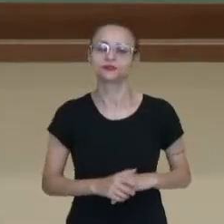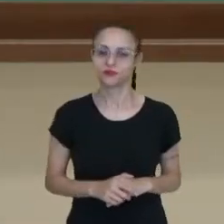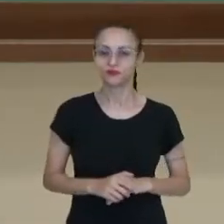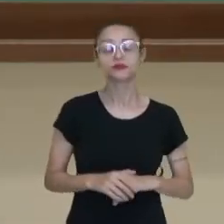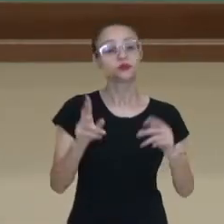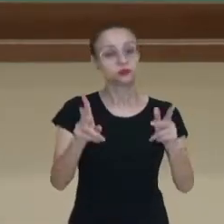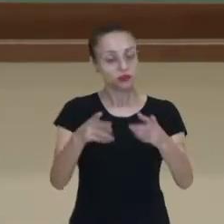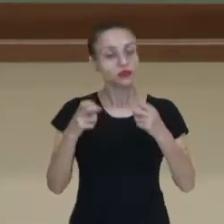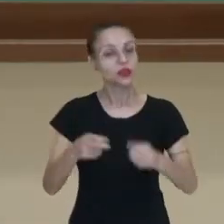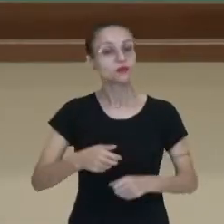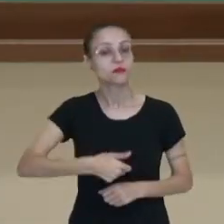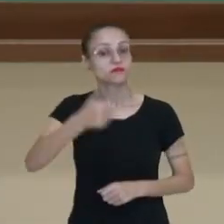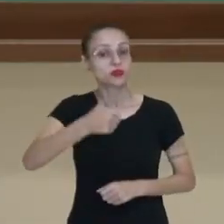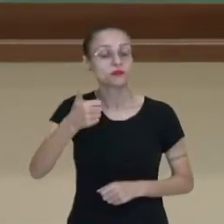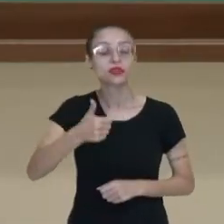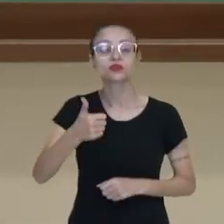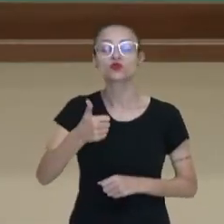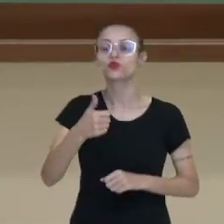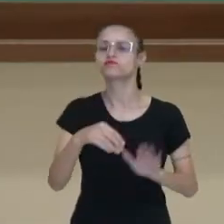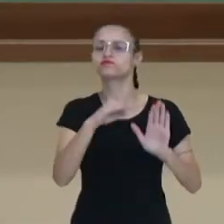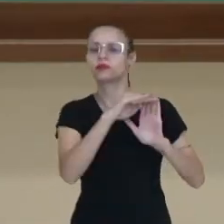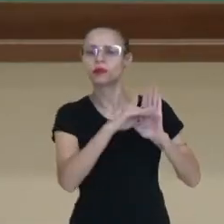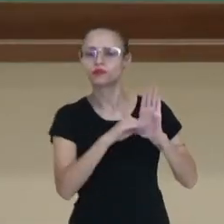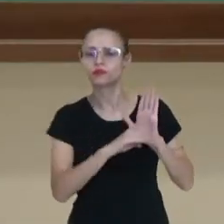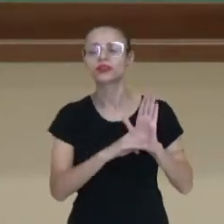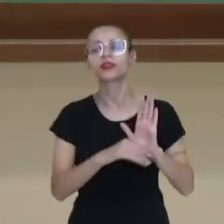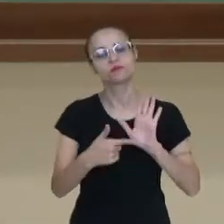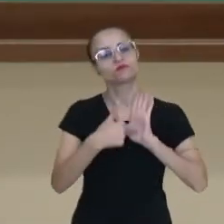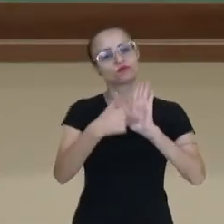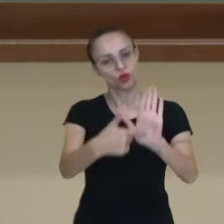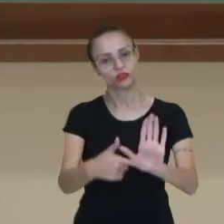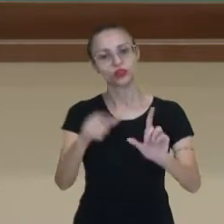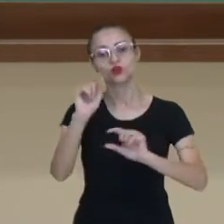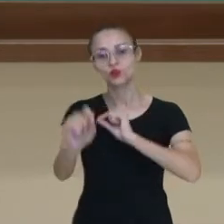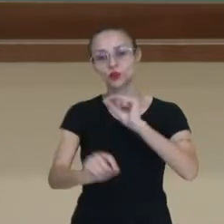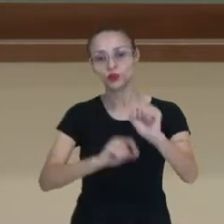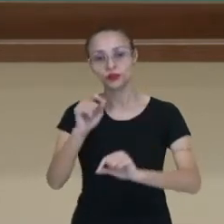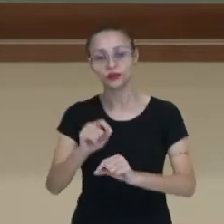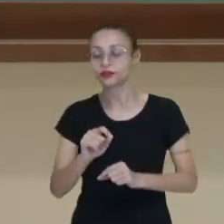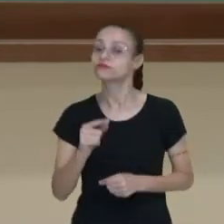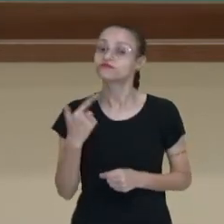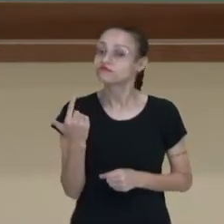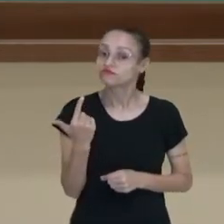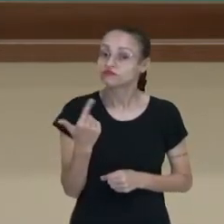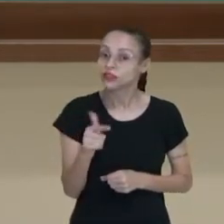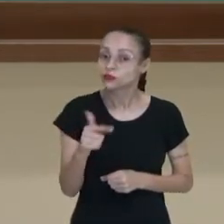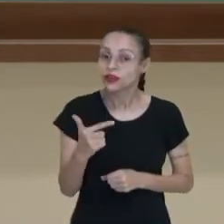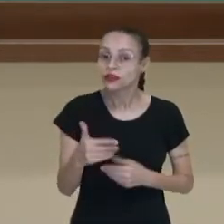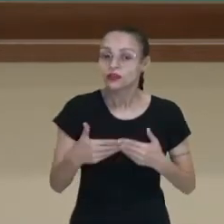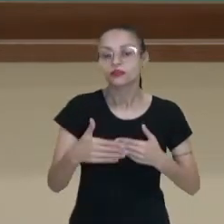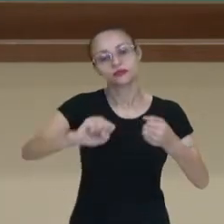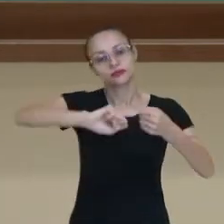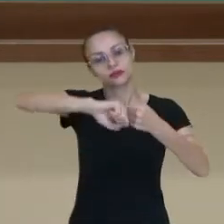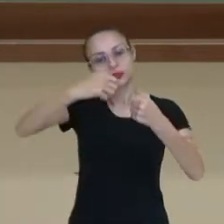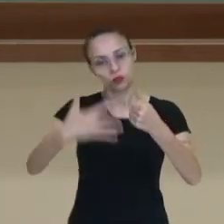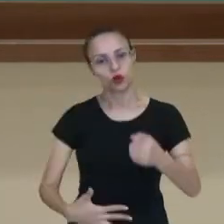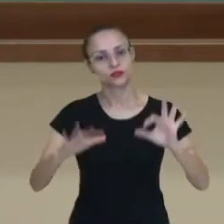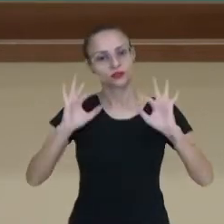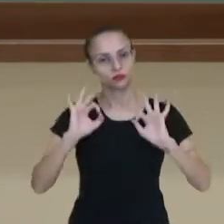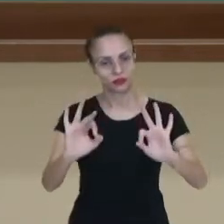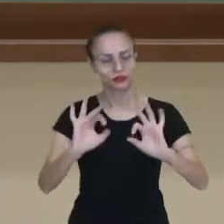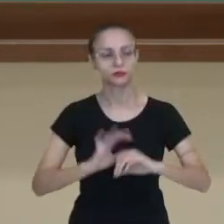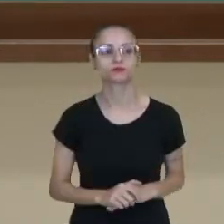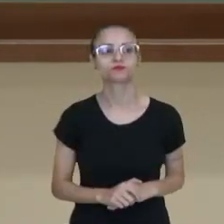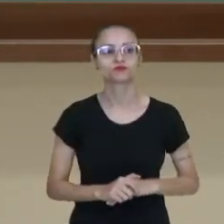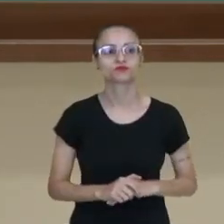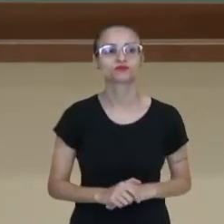vai ter os primeiros atos institucionais, as primeiras demonstrações de que nós não seríamos mais uma democracia plena.